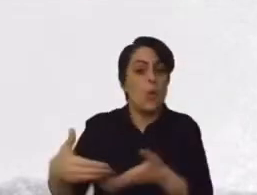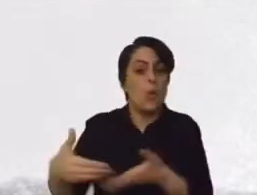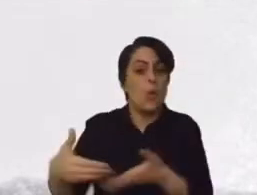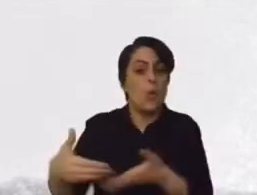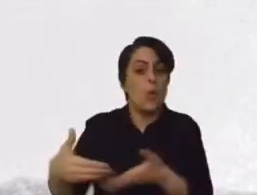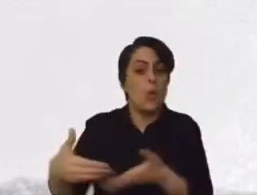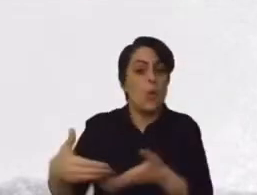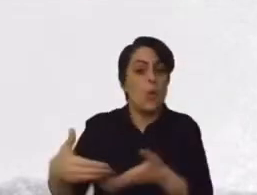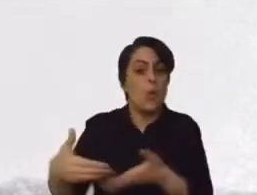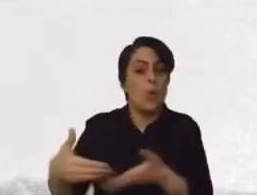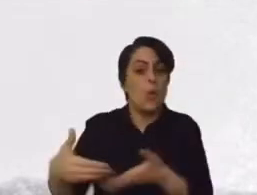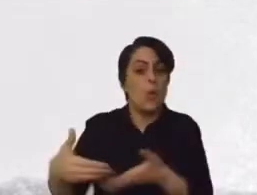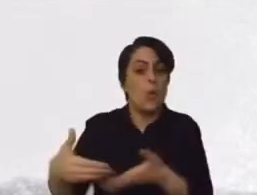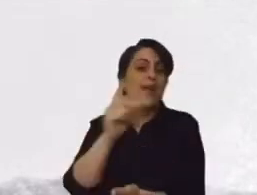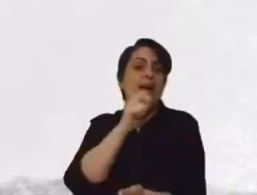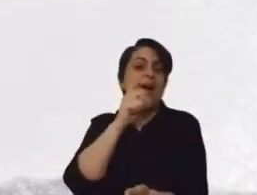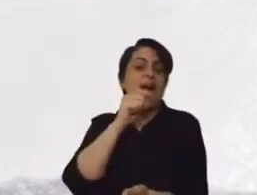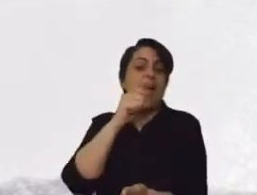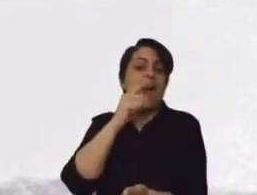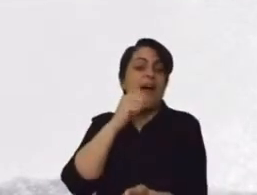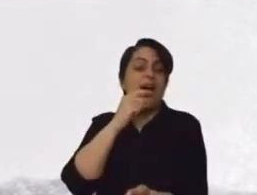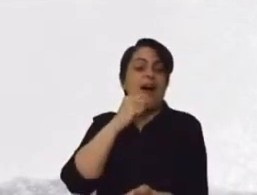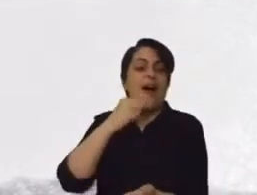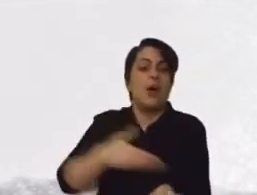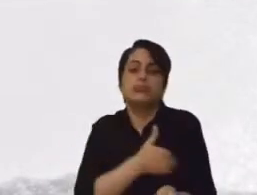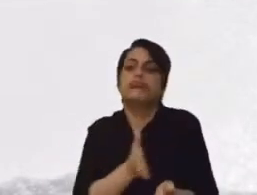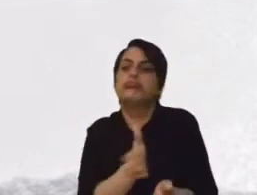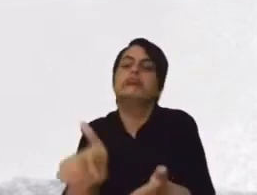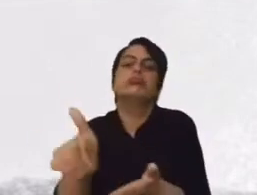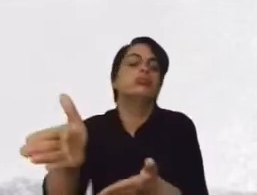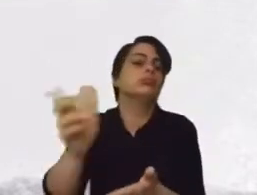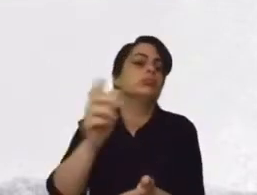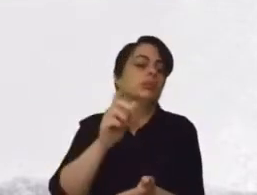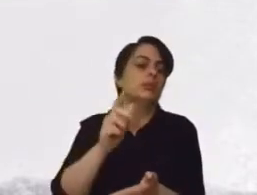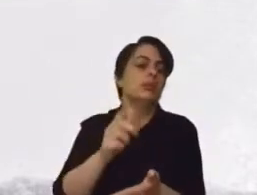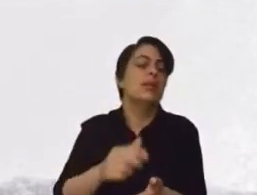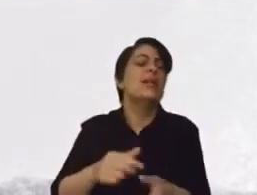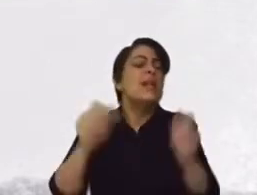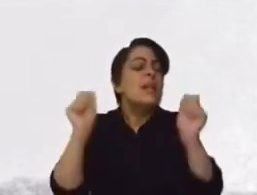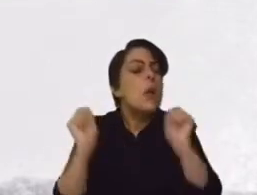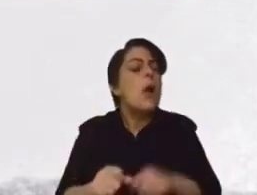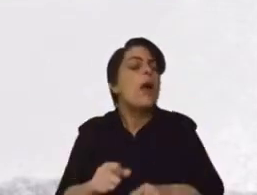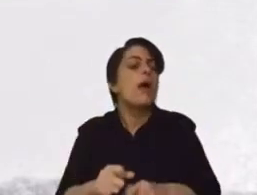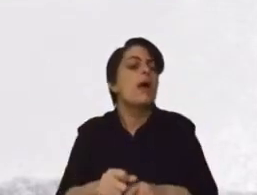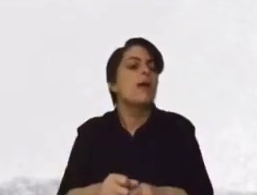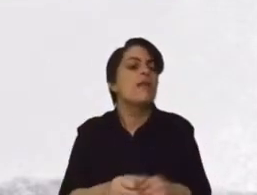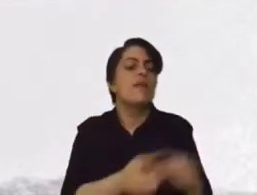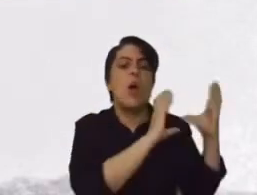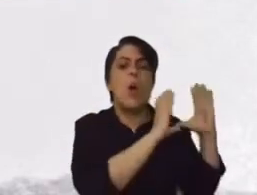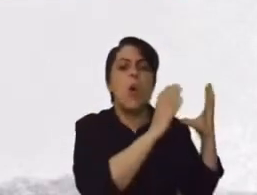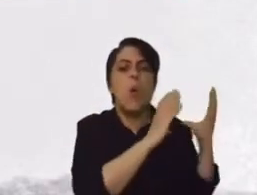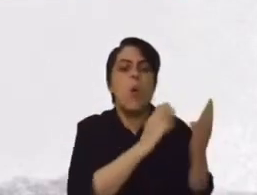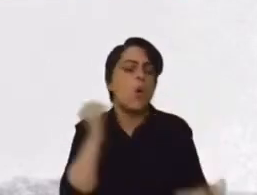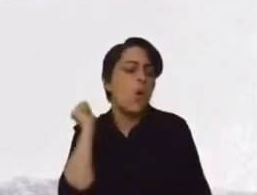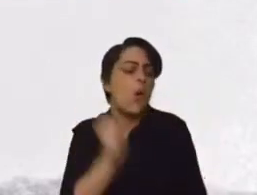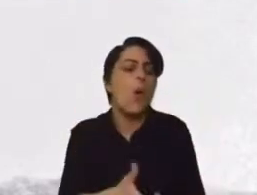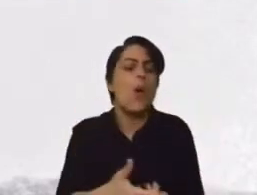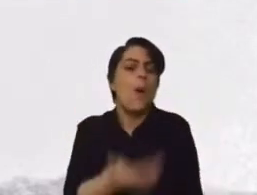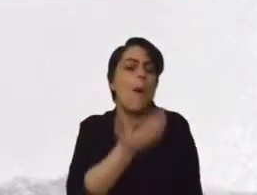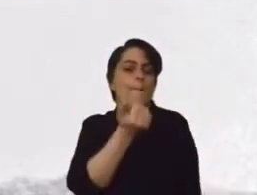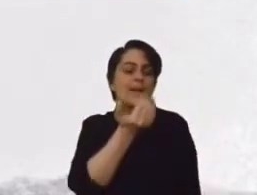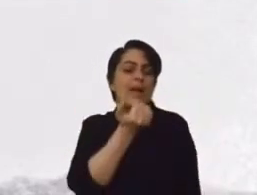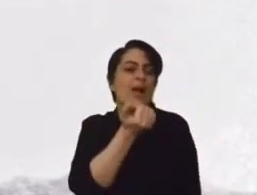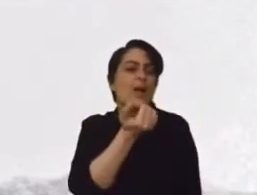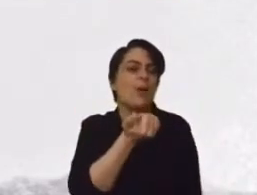pessoas que moravam no semiárido, que era possível comprar o alimento, fazer um PAA e fazer com que o pequeno e